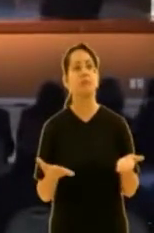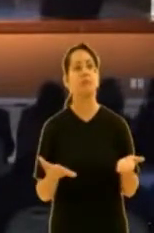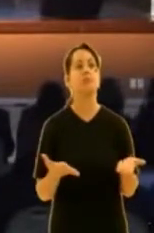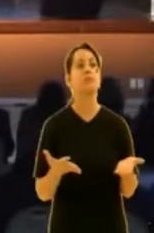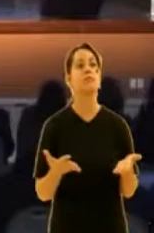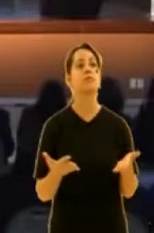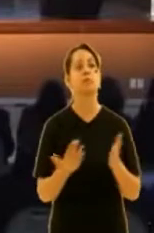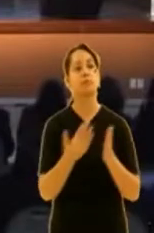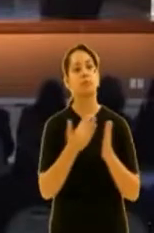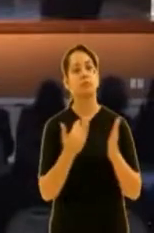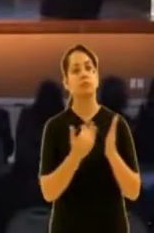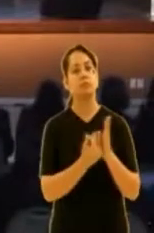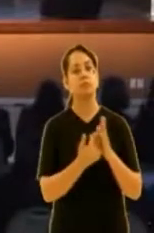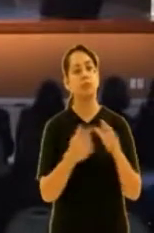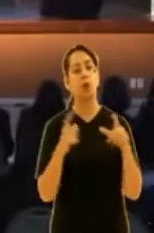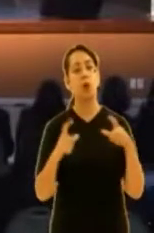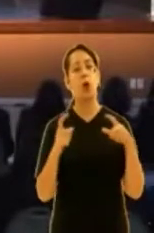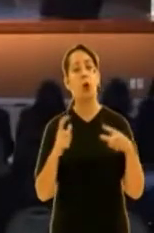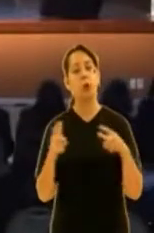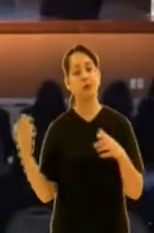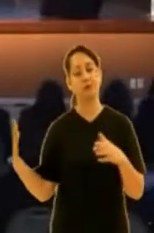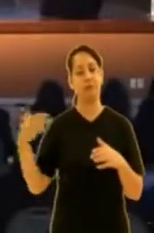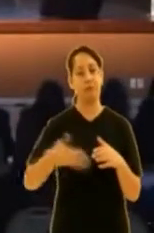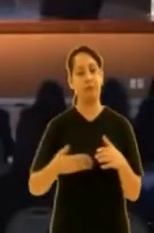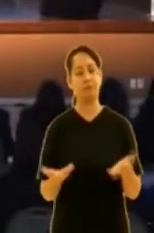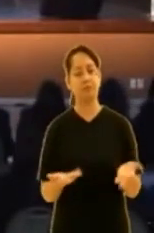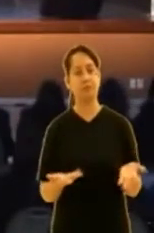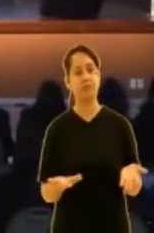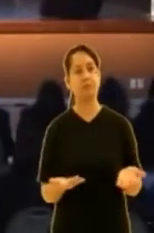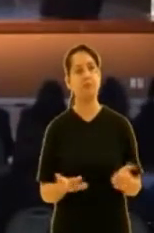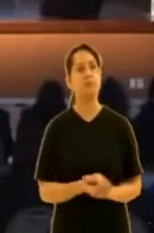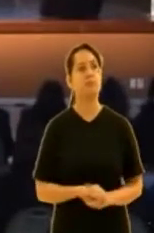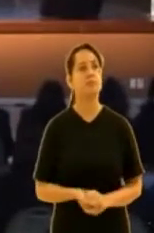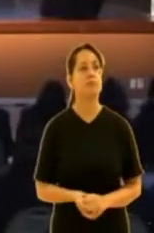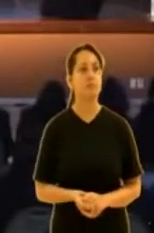nome e a origem, o lugar de onde vocês são.